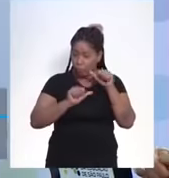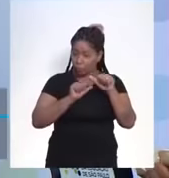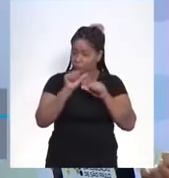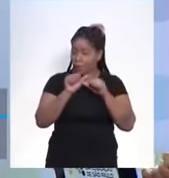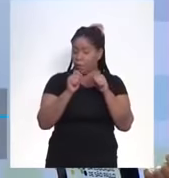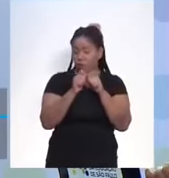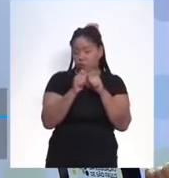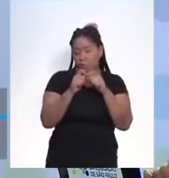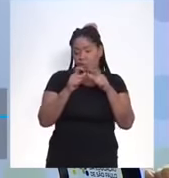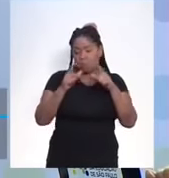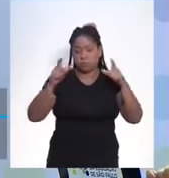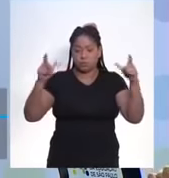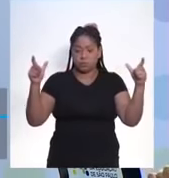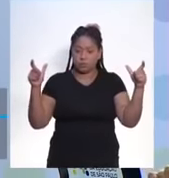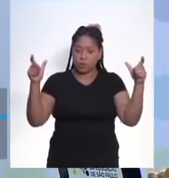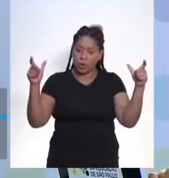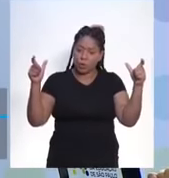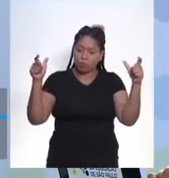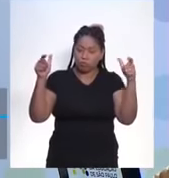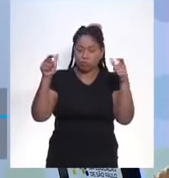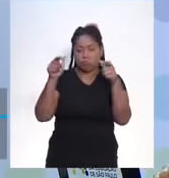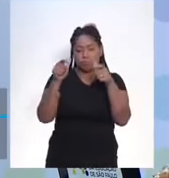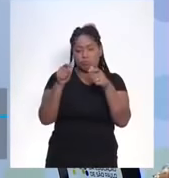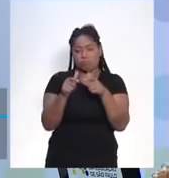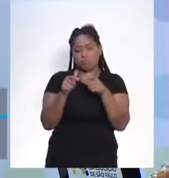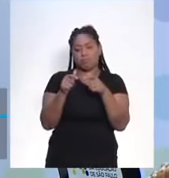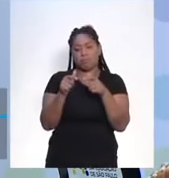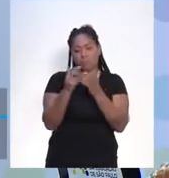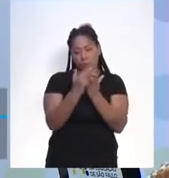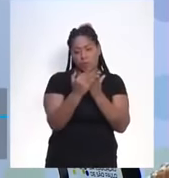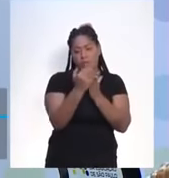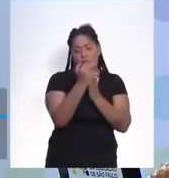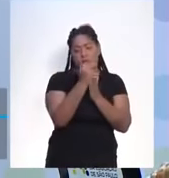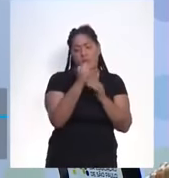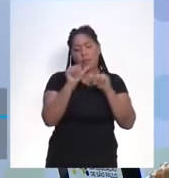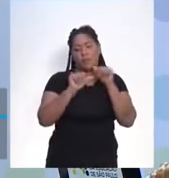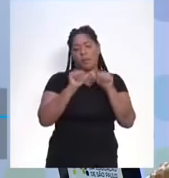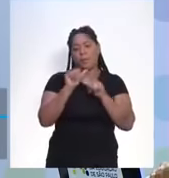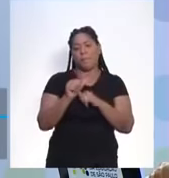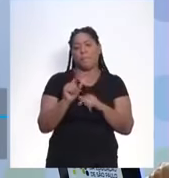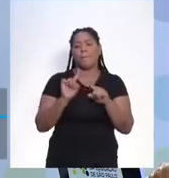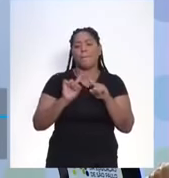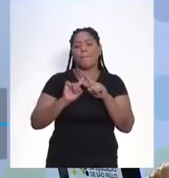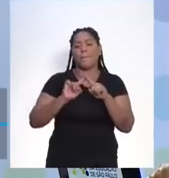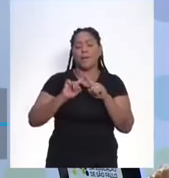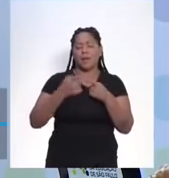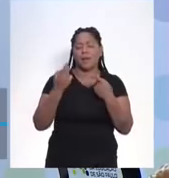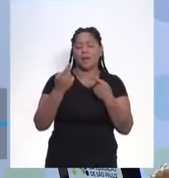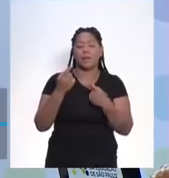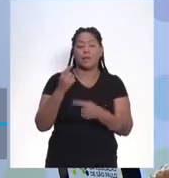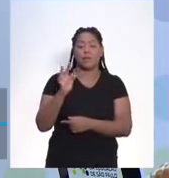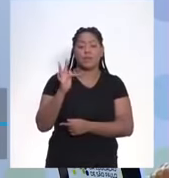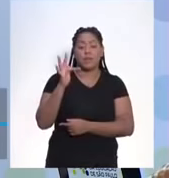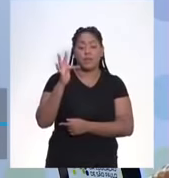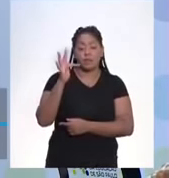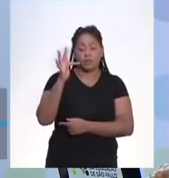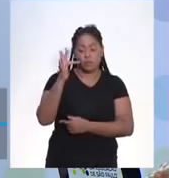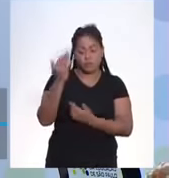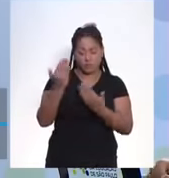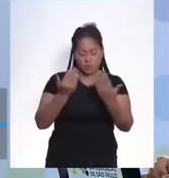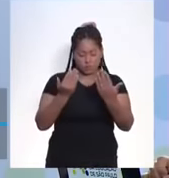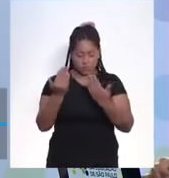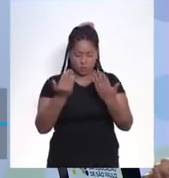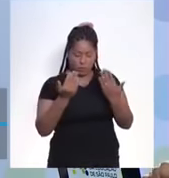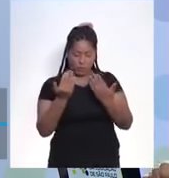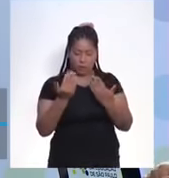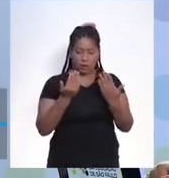ou redução né sempre aí mais para frente vocês vão ver a proporcionalidade que existem entre os